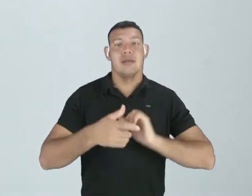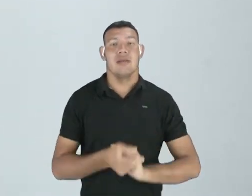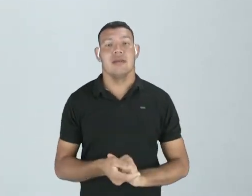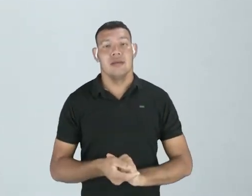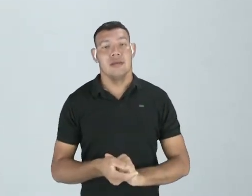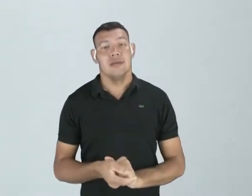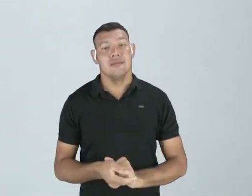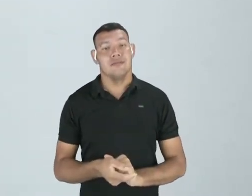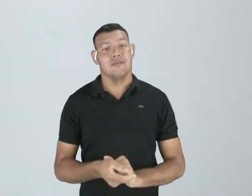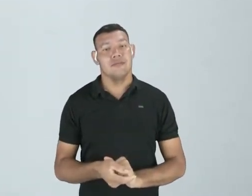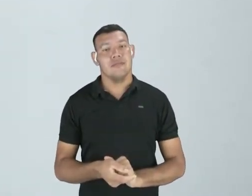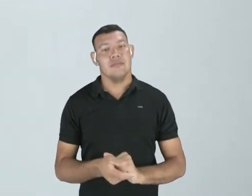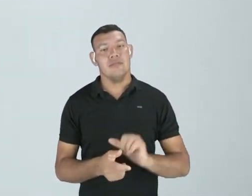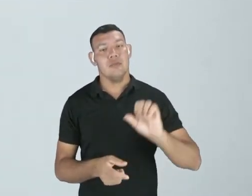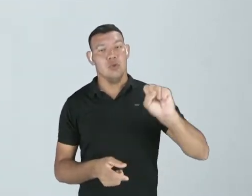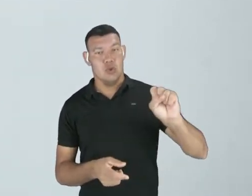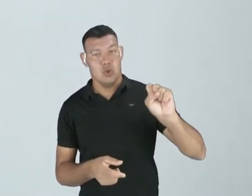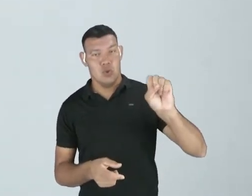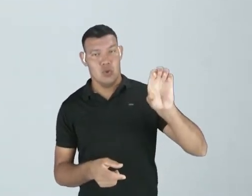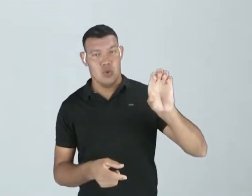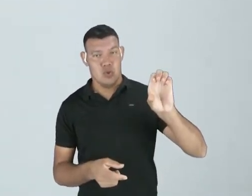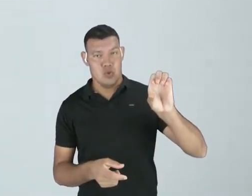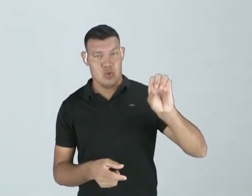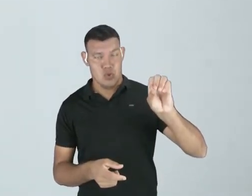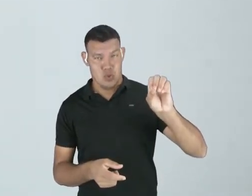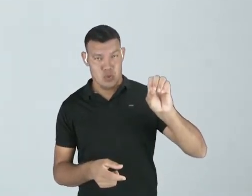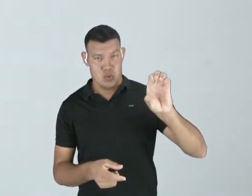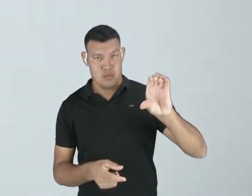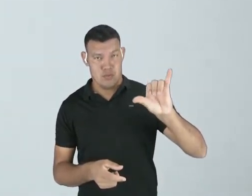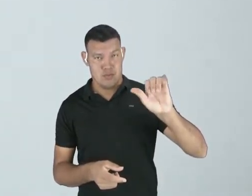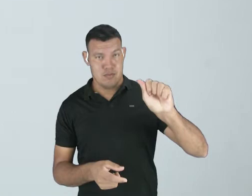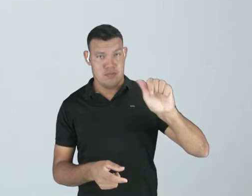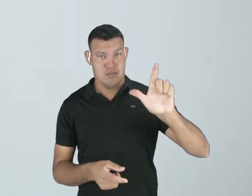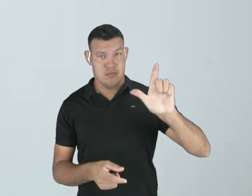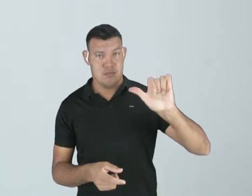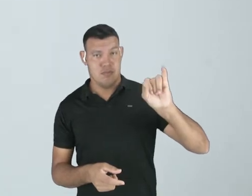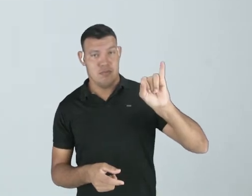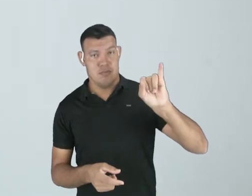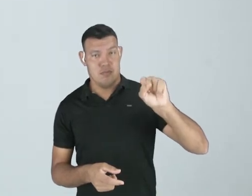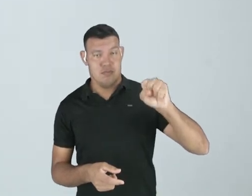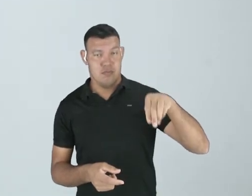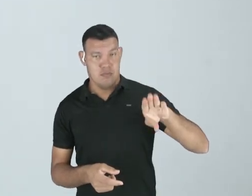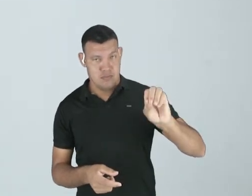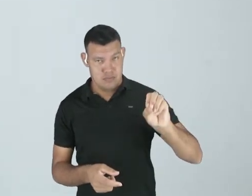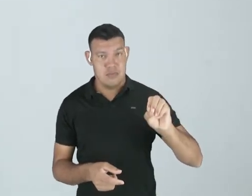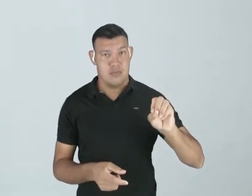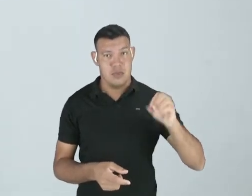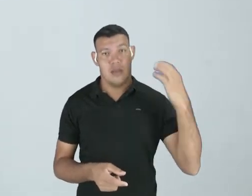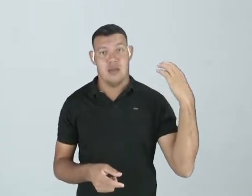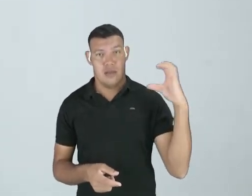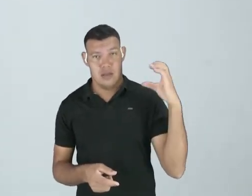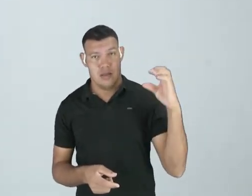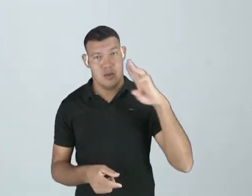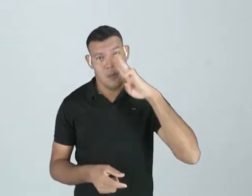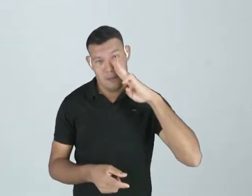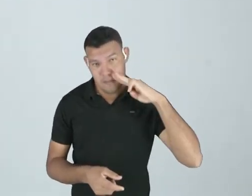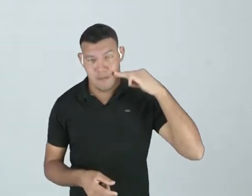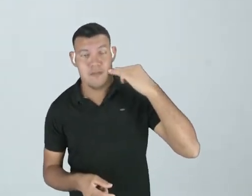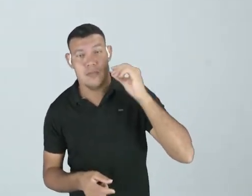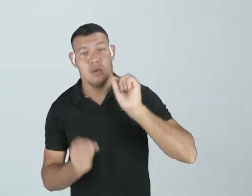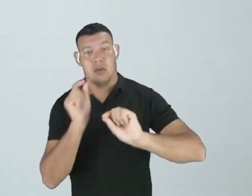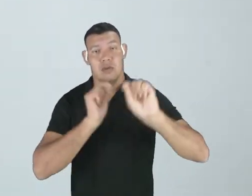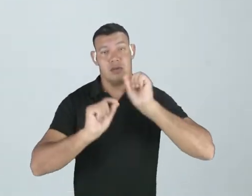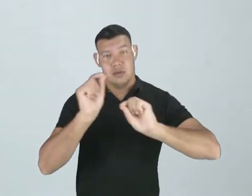socialismo científico, ele visava encontrar onde o capitalismo estava errando para tentar combater nesse